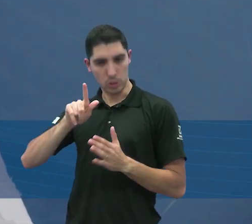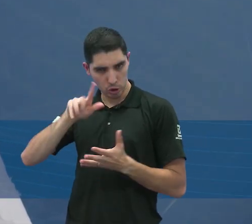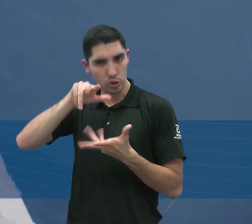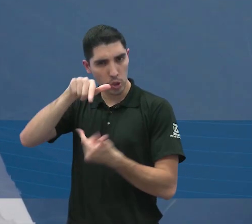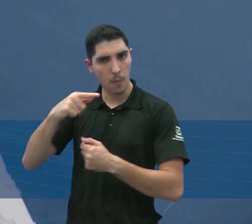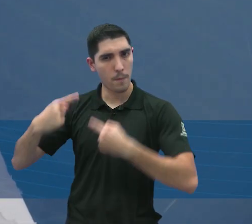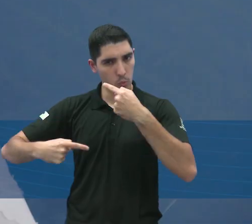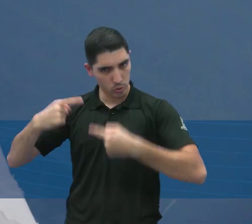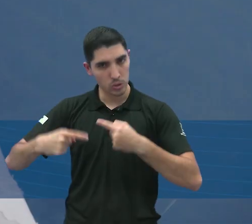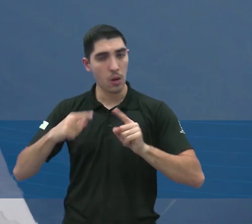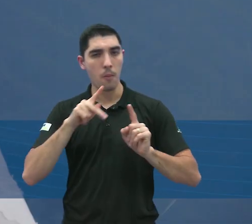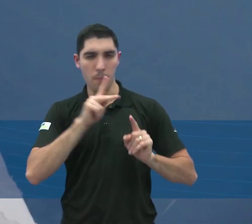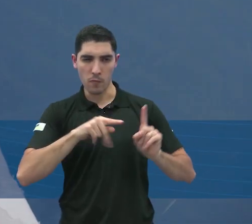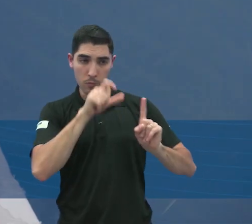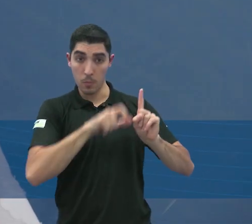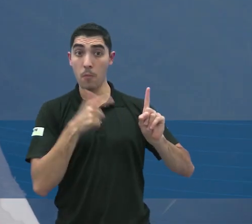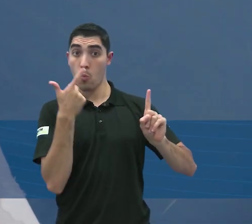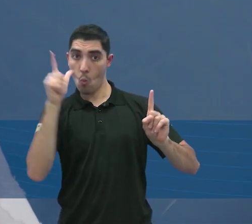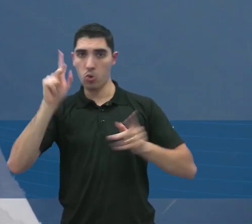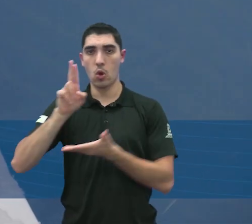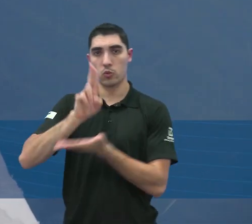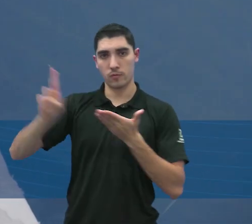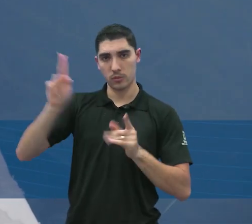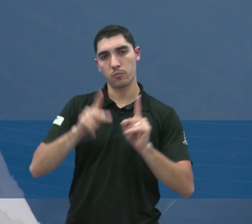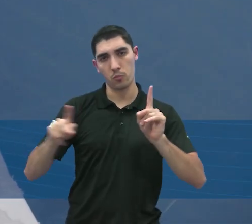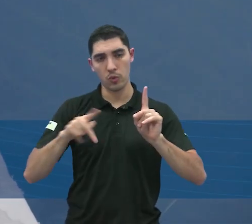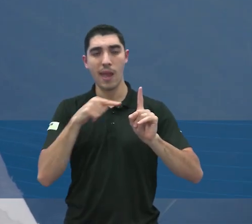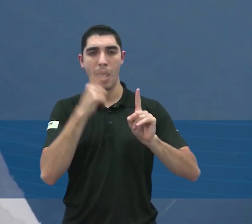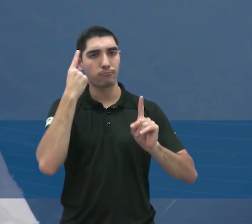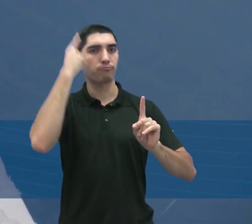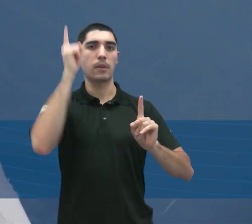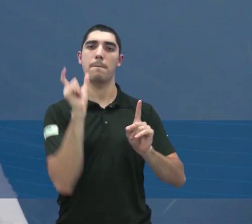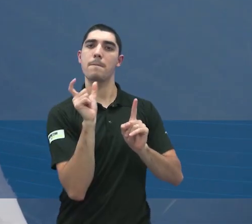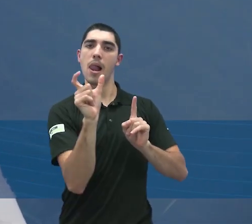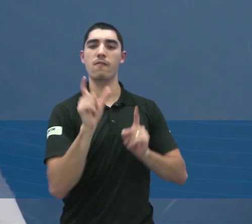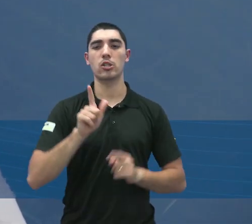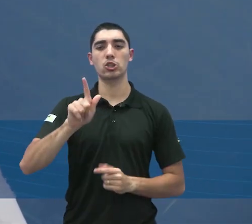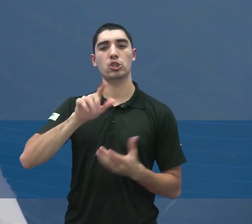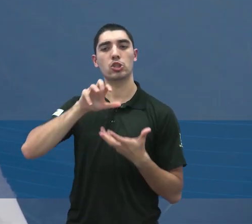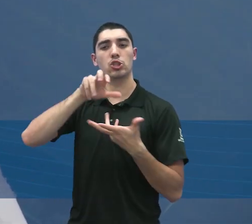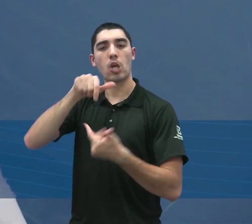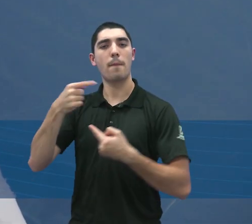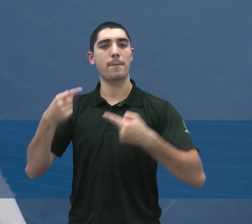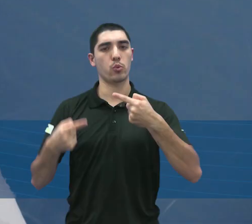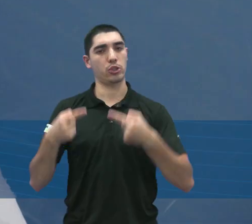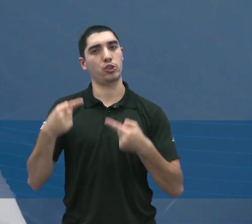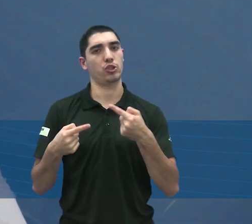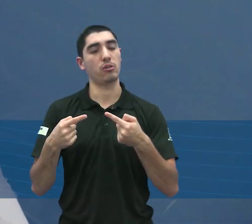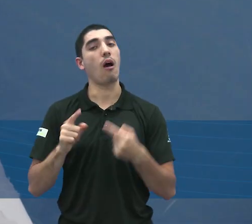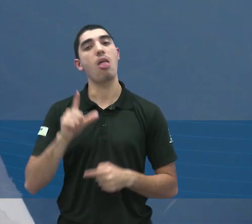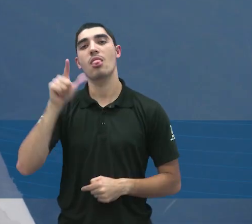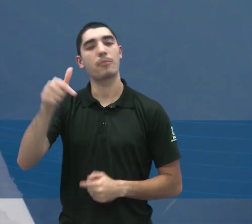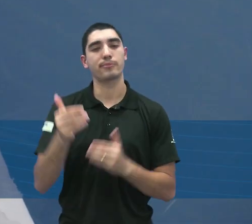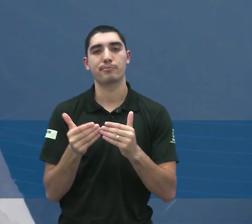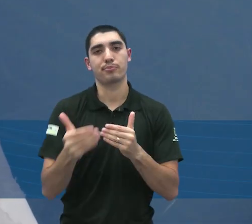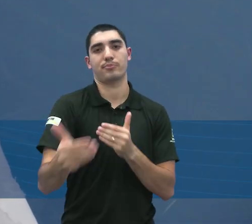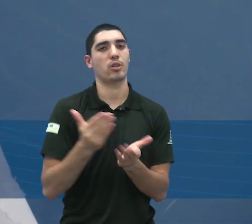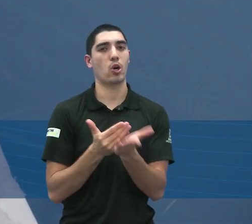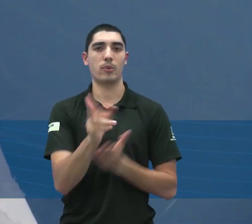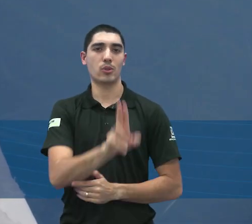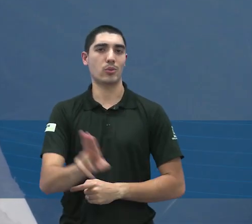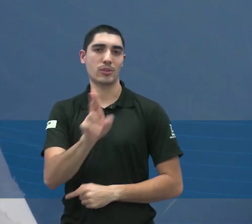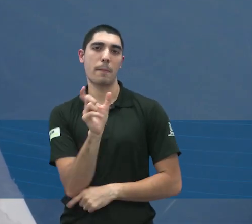de uma universidade, ele vai cunhar o termo geopolítica e a partir de então nós começamos a utilizá-lo, né?